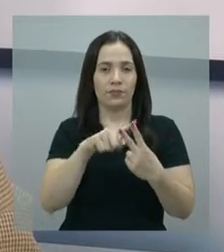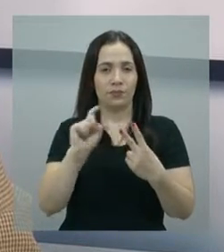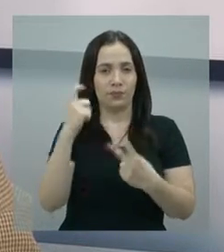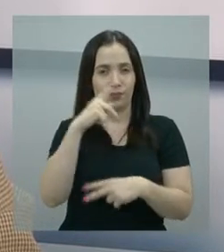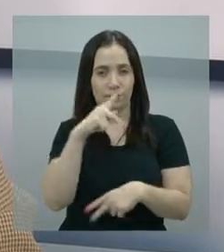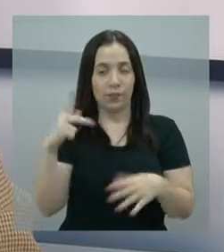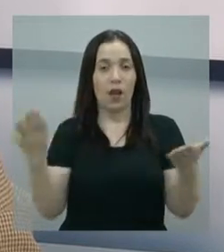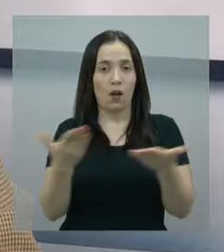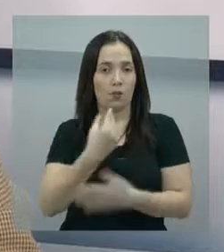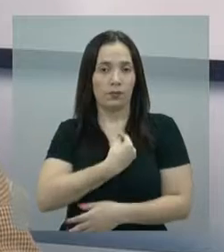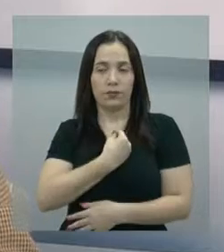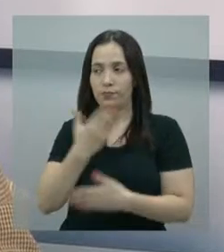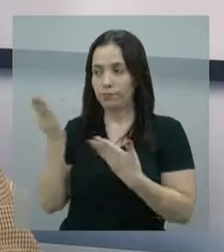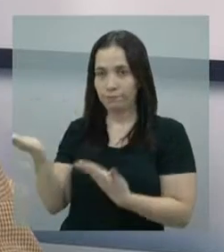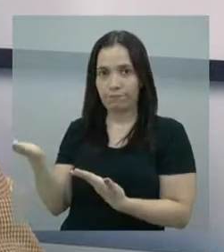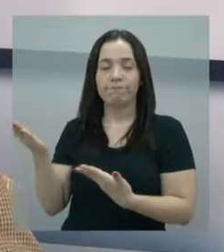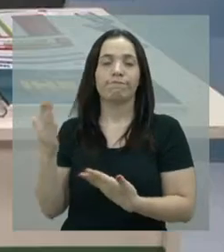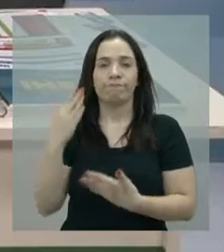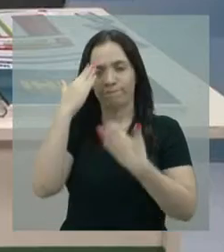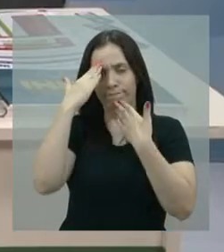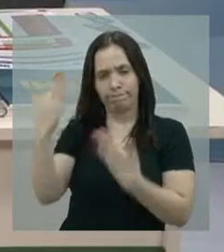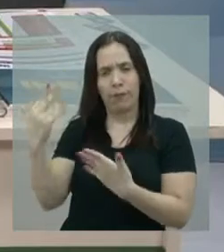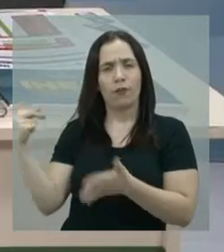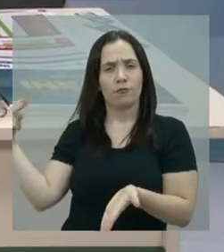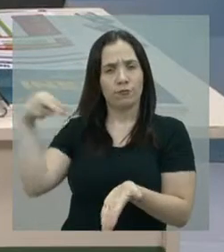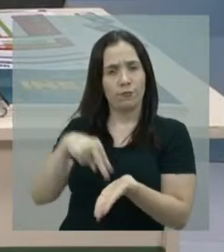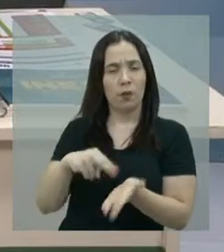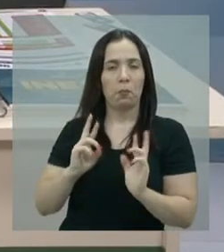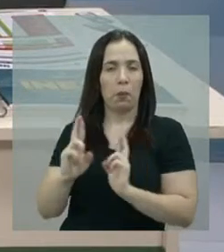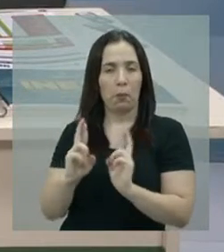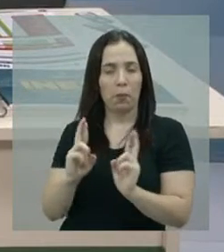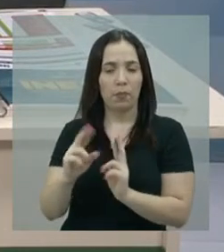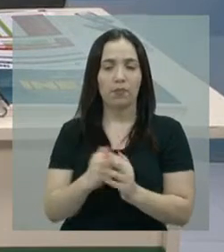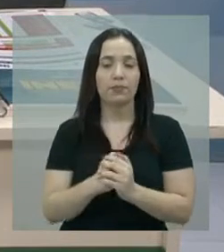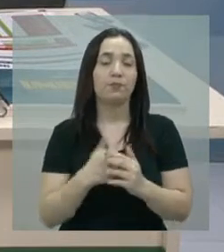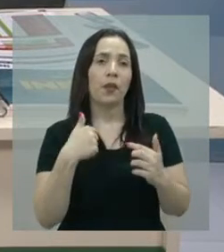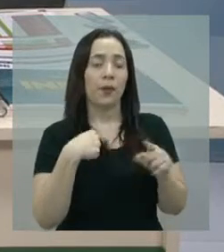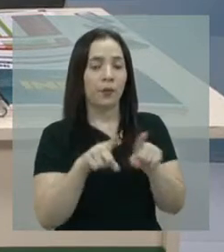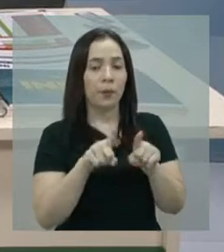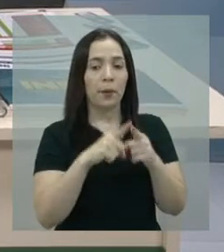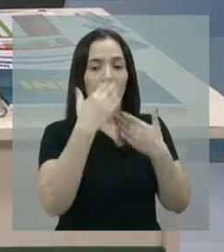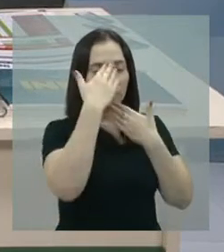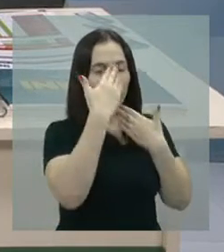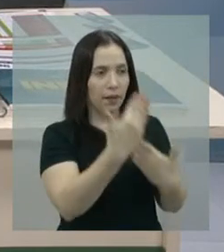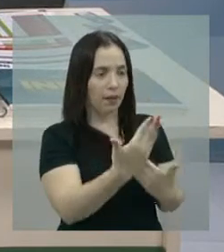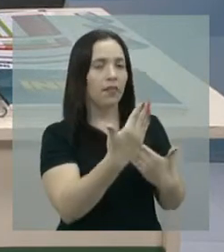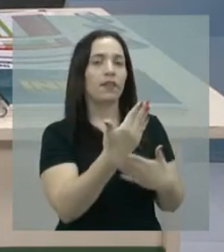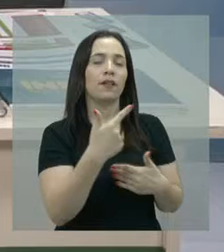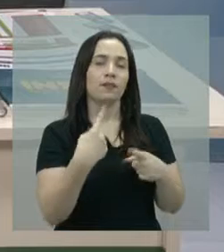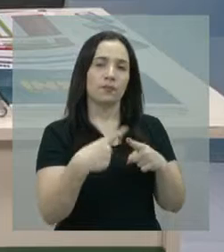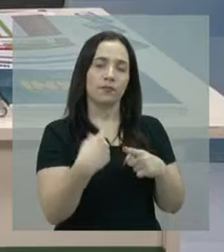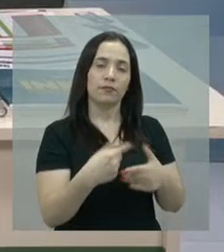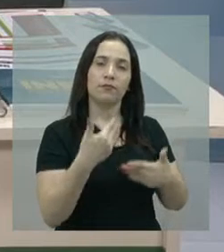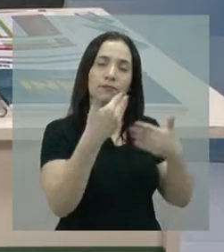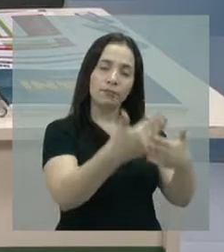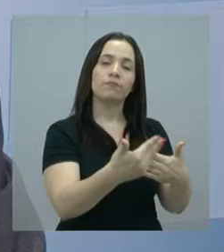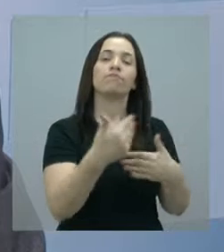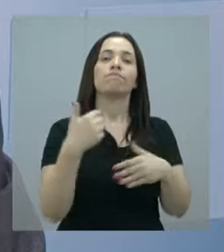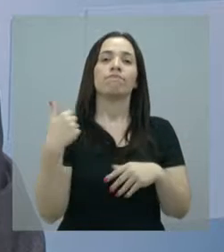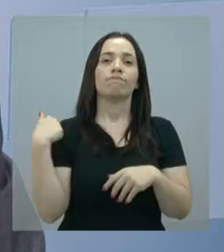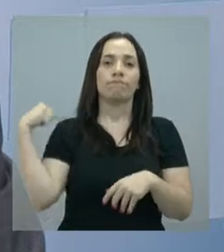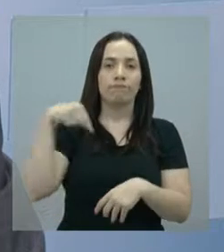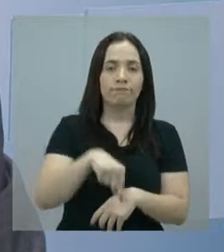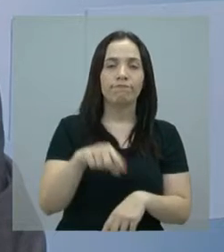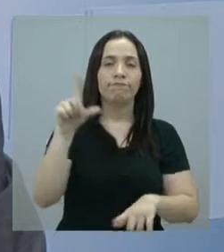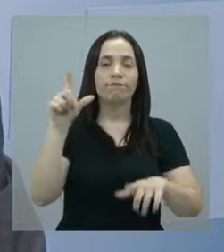é o meu amigo João Milton. João, obrigado, meu irmão, pela vinda aqui ao programa. Eu que agradeço, Carlos, a oportunidade de falar com o